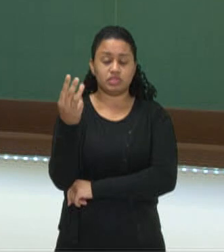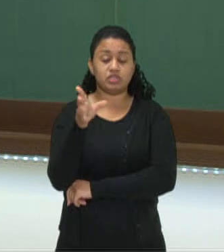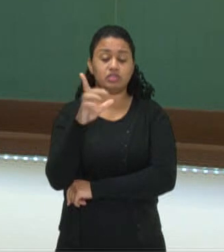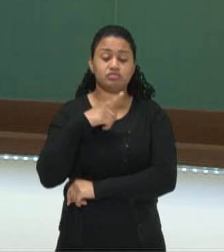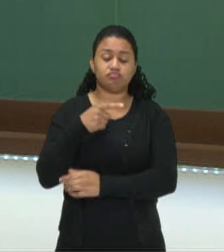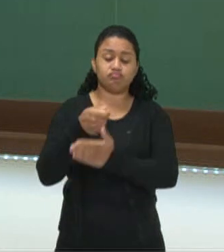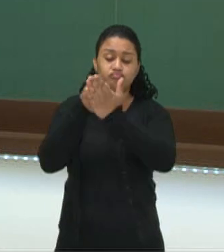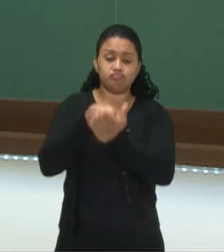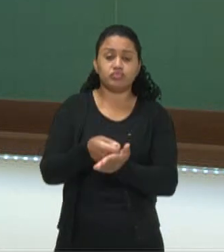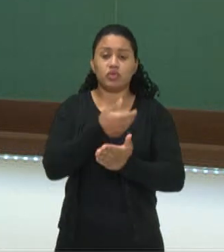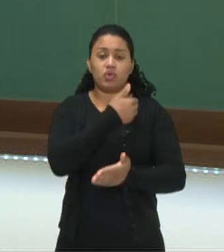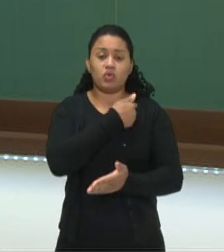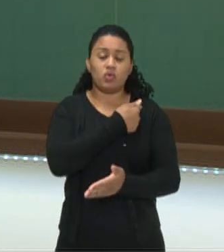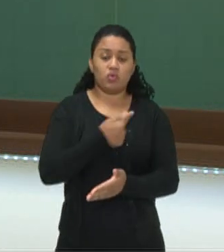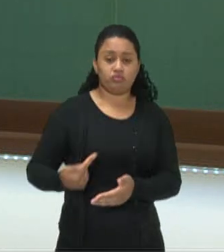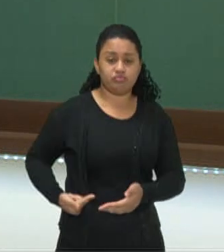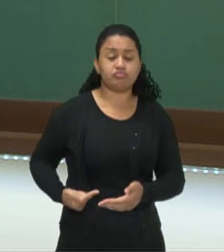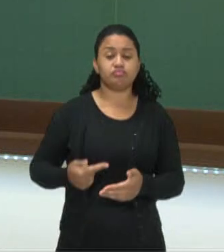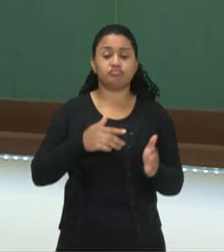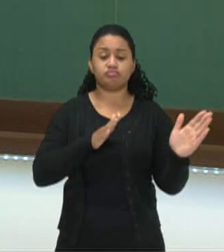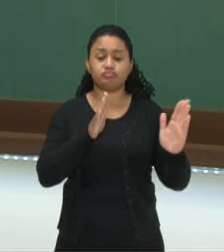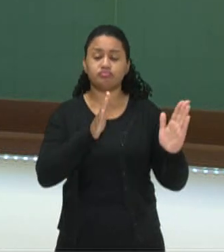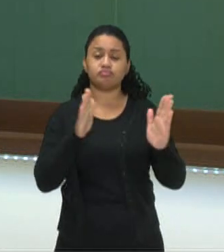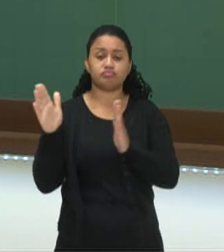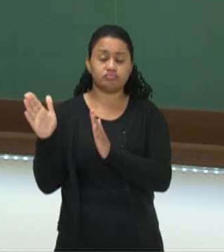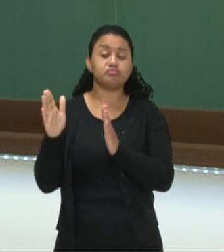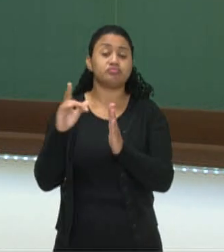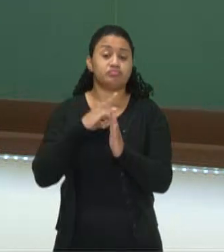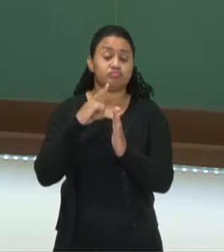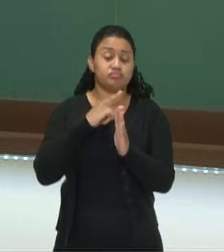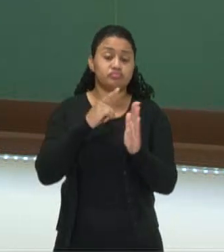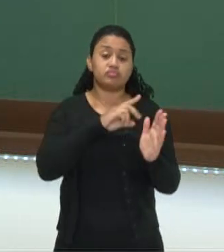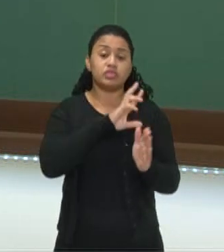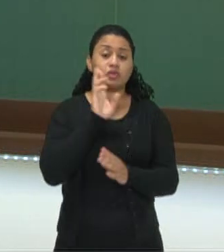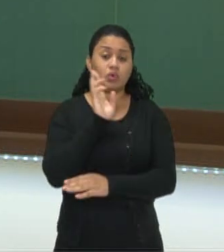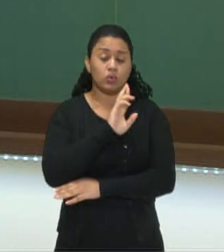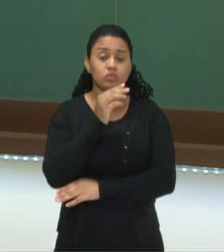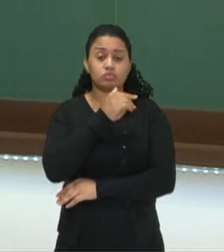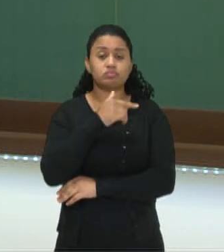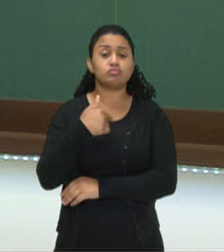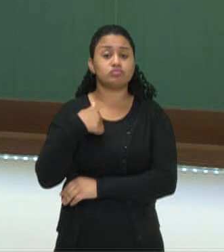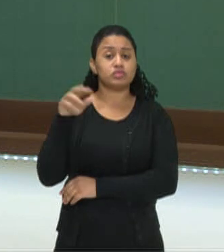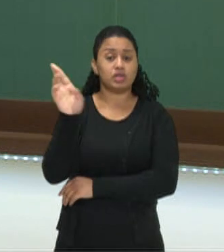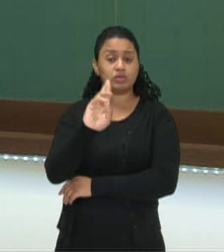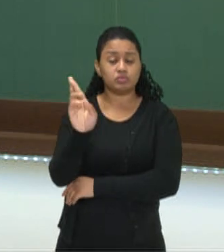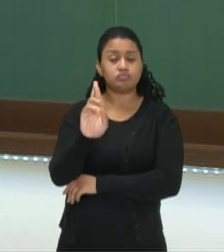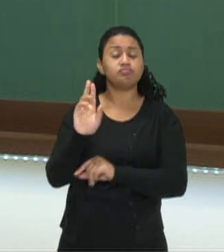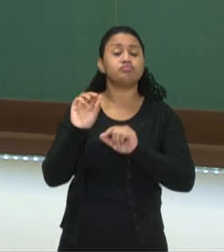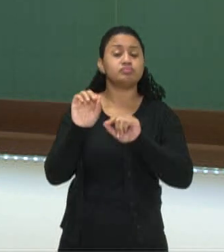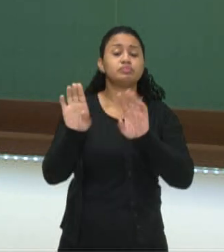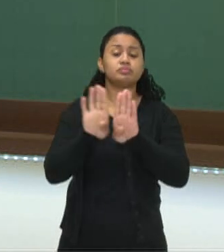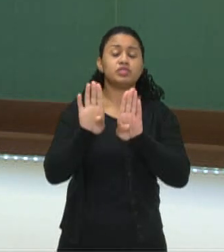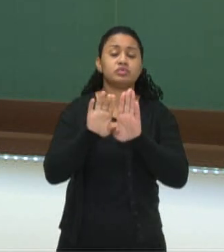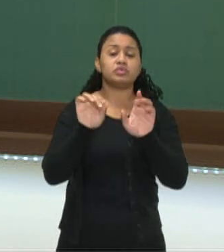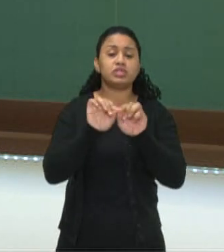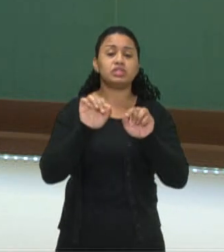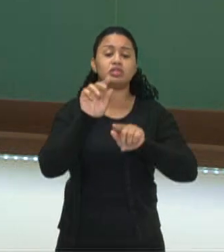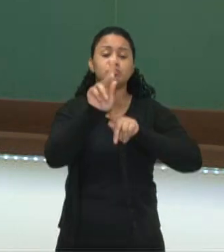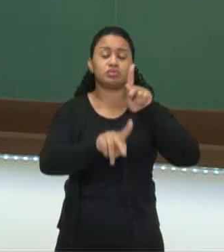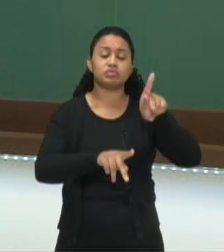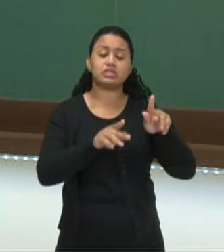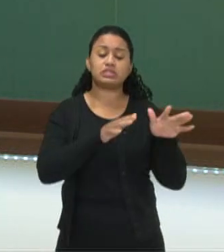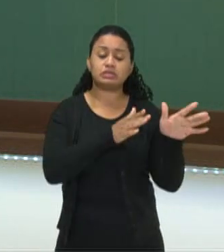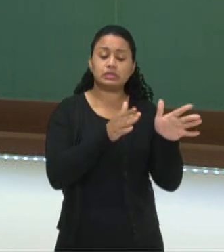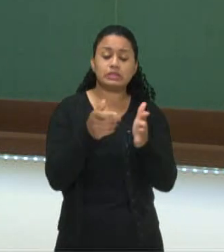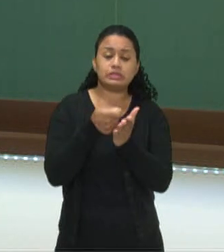muito grande de governadores, de czares, vamos colocar assim, russos, que eles levavam a população bem assim a passos finos,